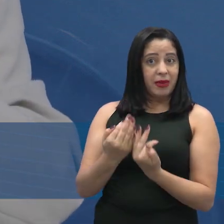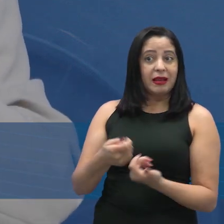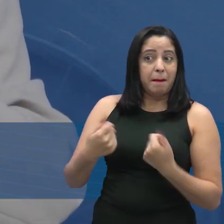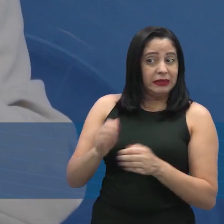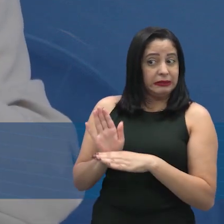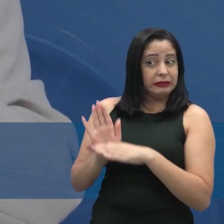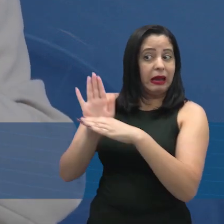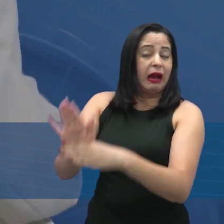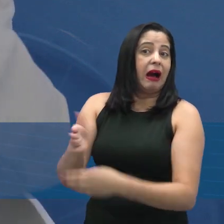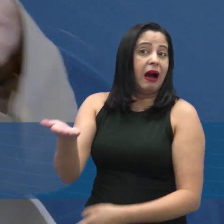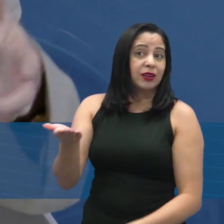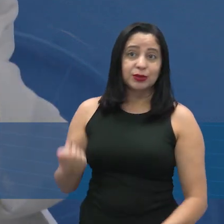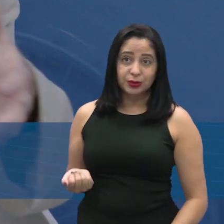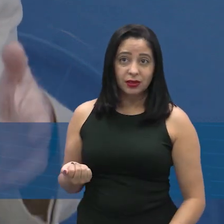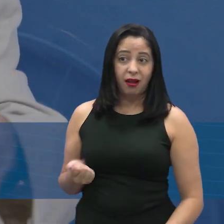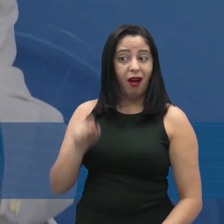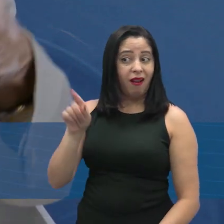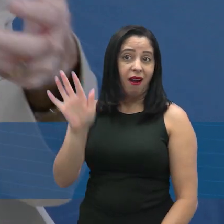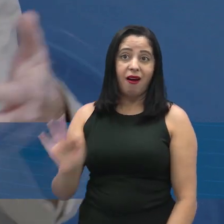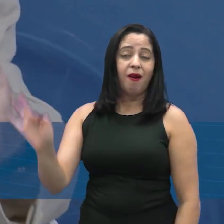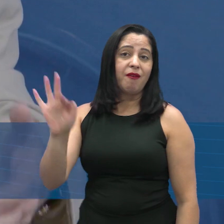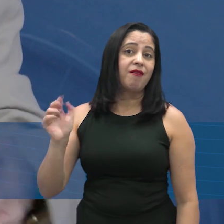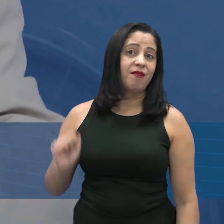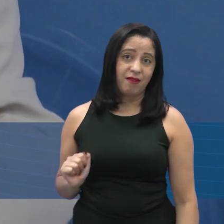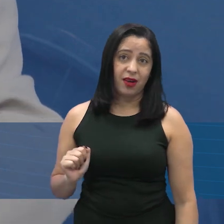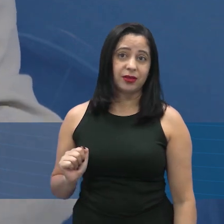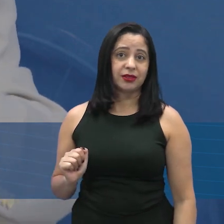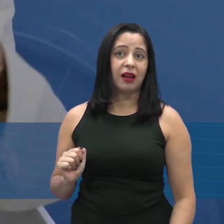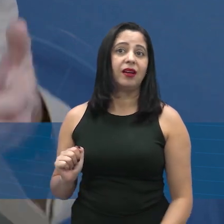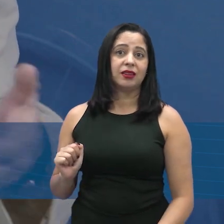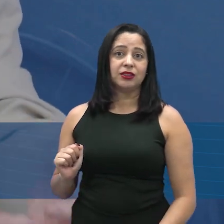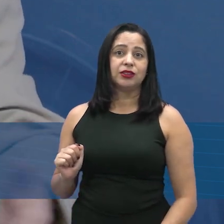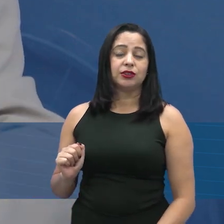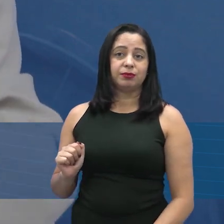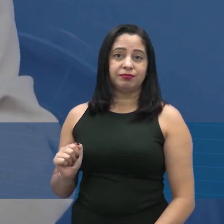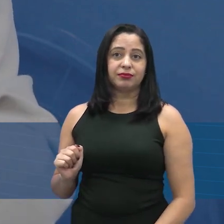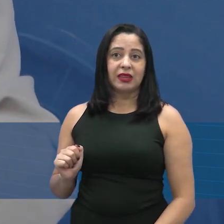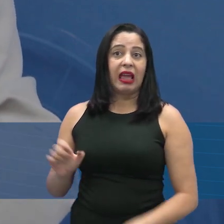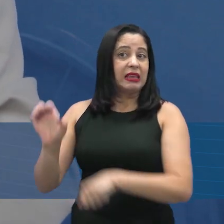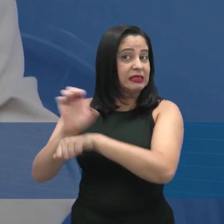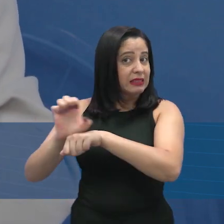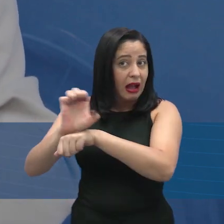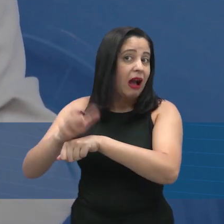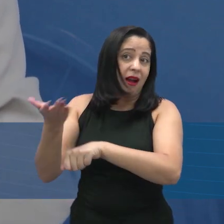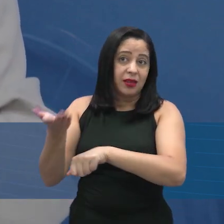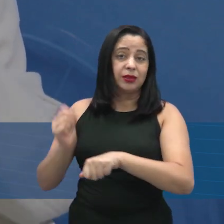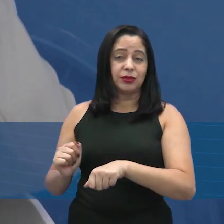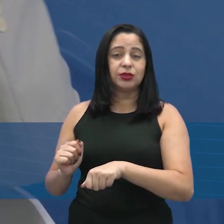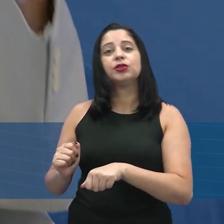manter o indivíduo naquela situação de estudante, naquela situação de estagiário,